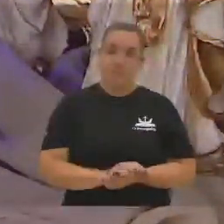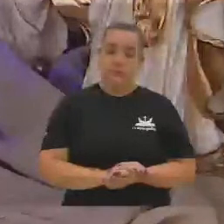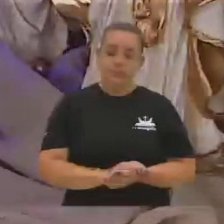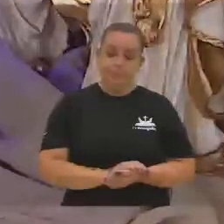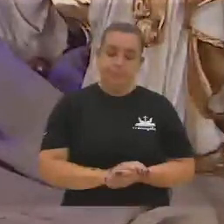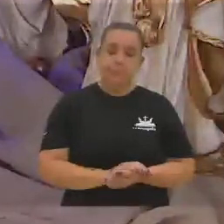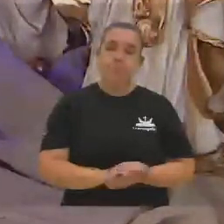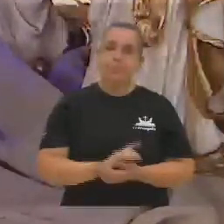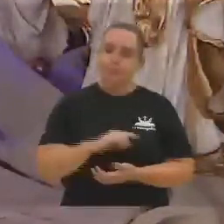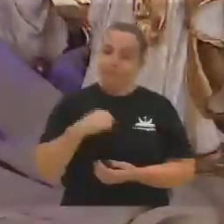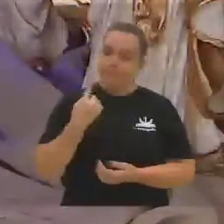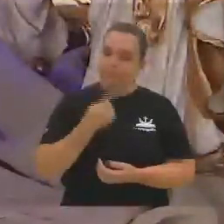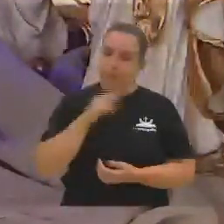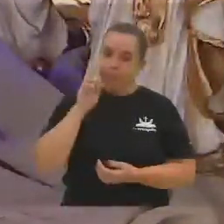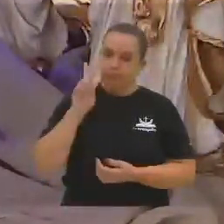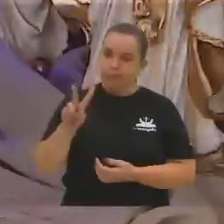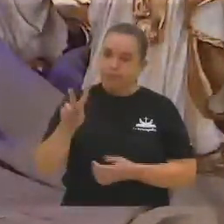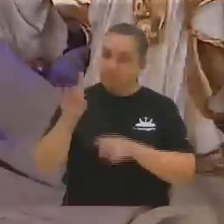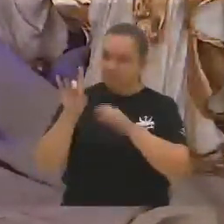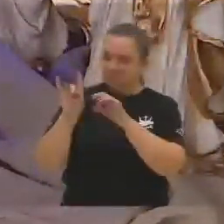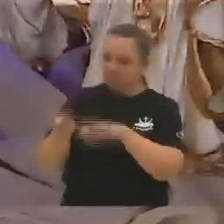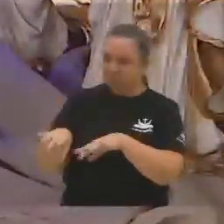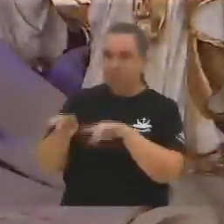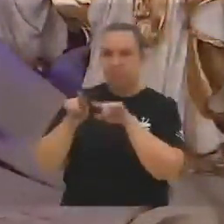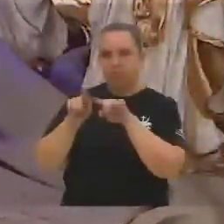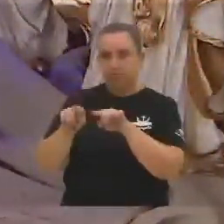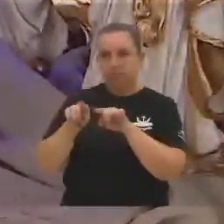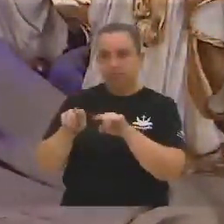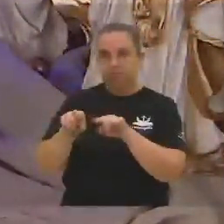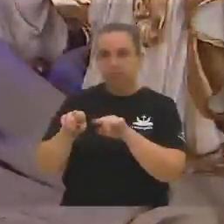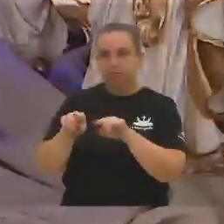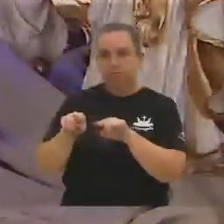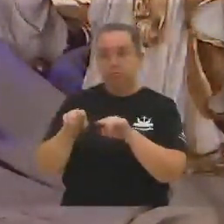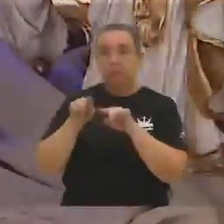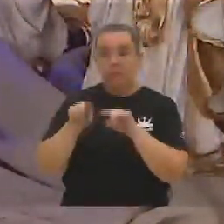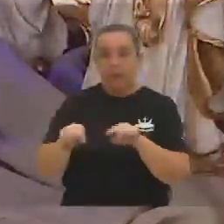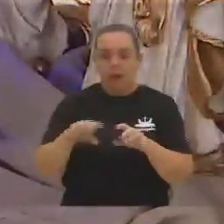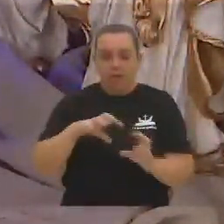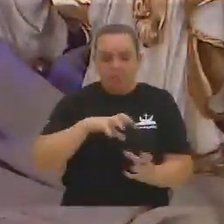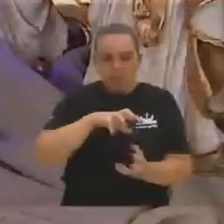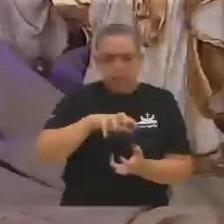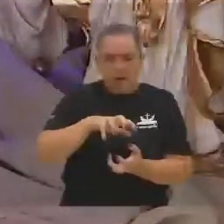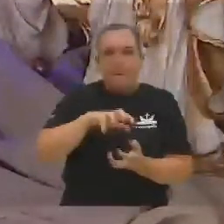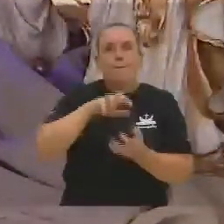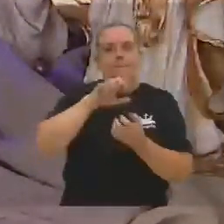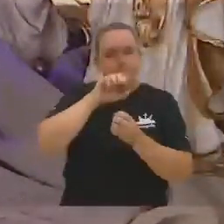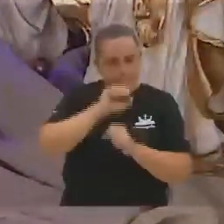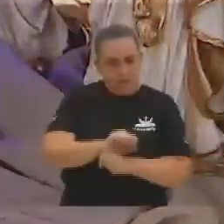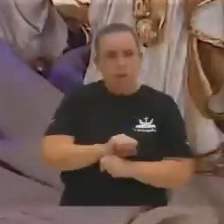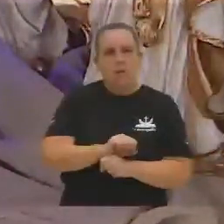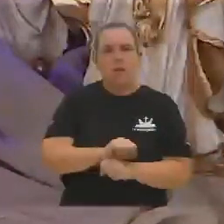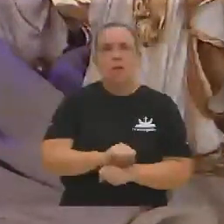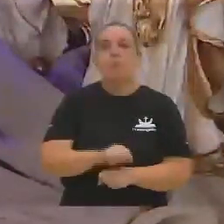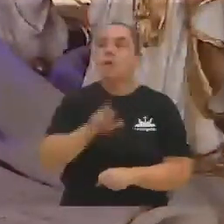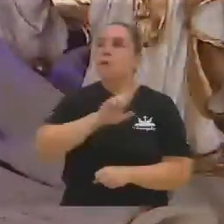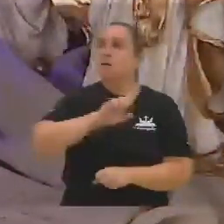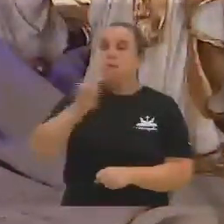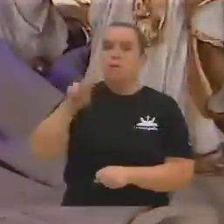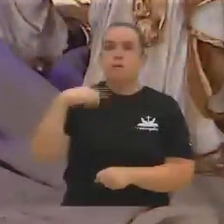Ali nós já vemos o cenário de abandono. A terra deveria parar para receber nosso